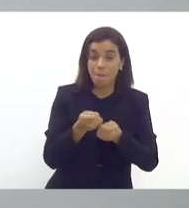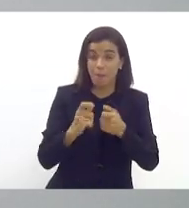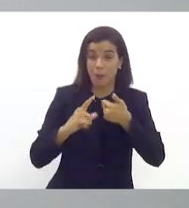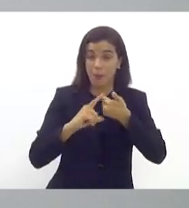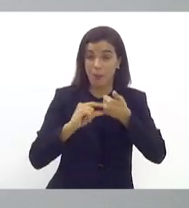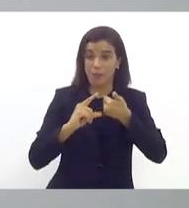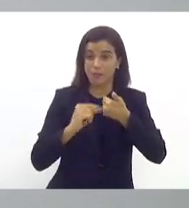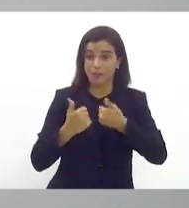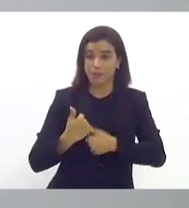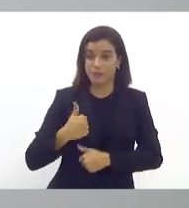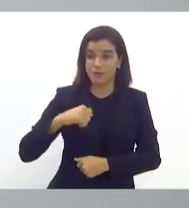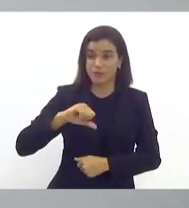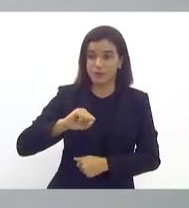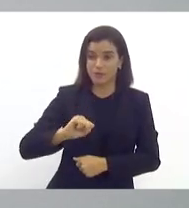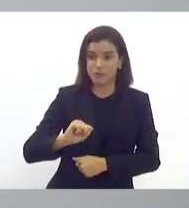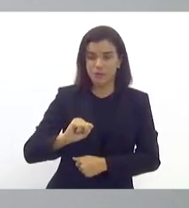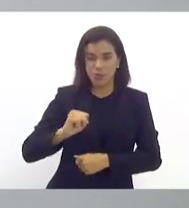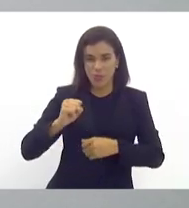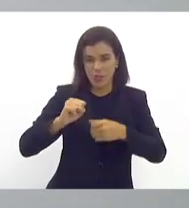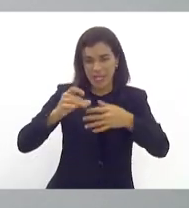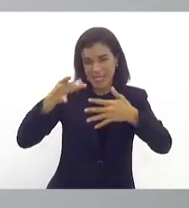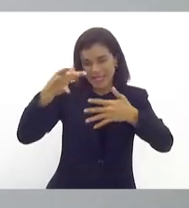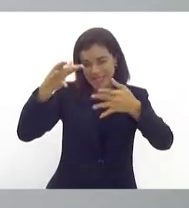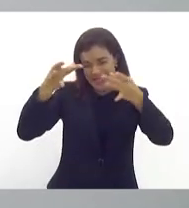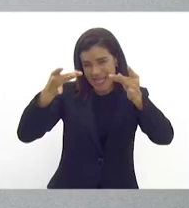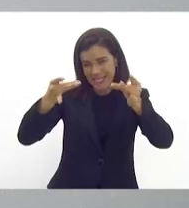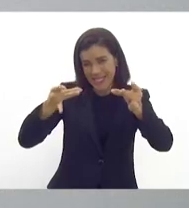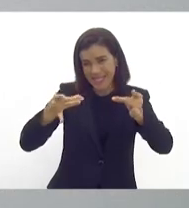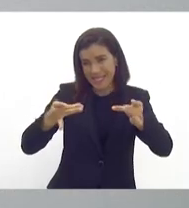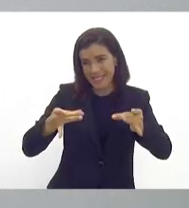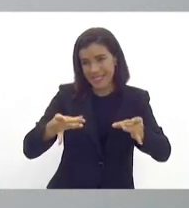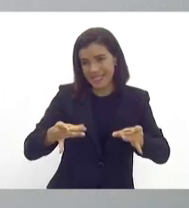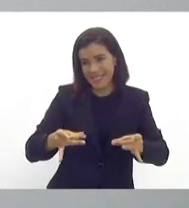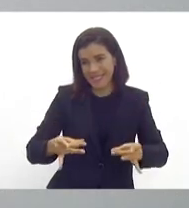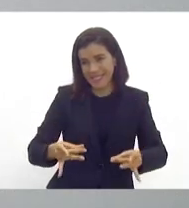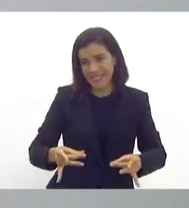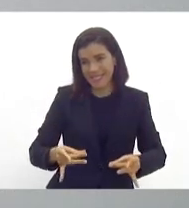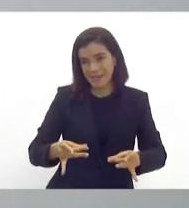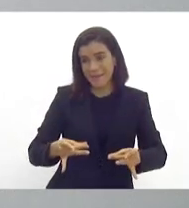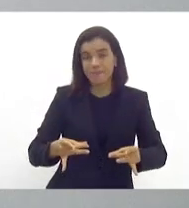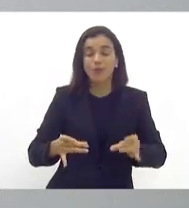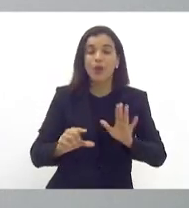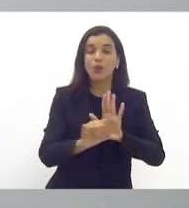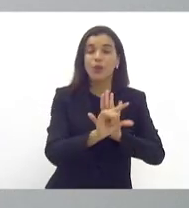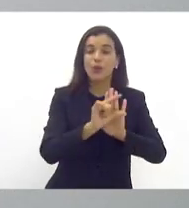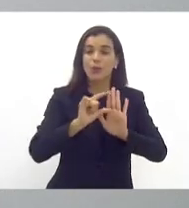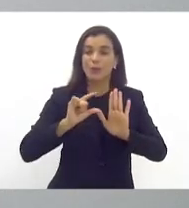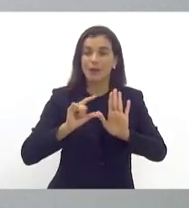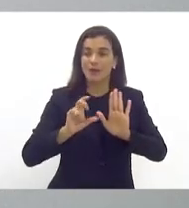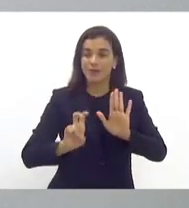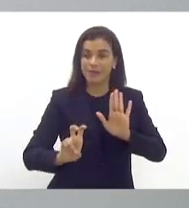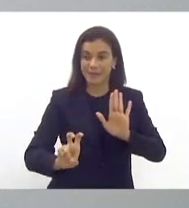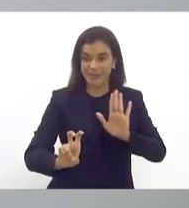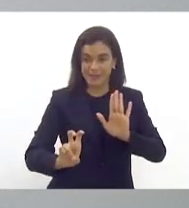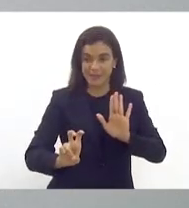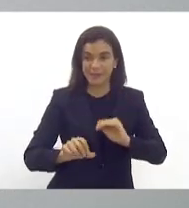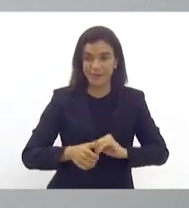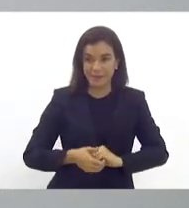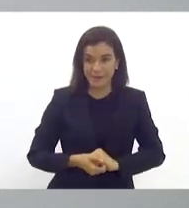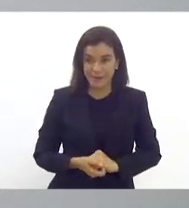18 ele fala tudo ali e aí ele vem lá no parágrafo quinto se eu não me